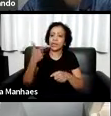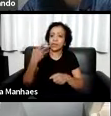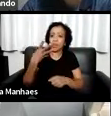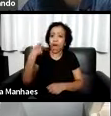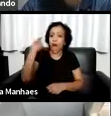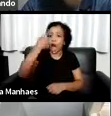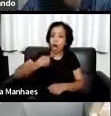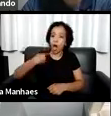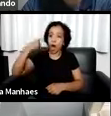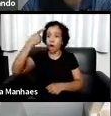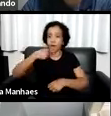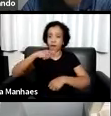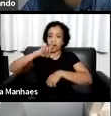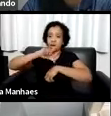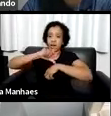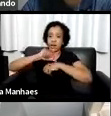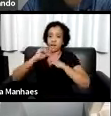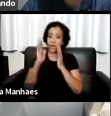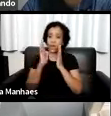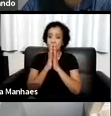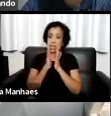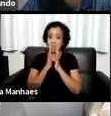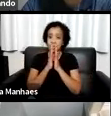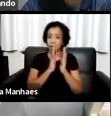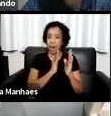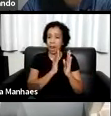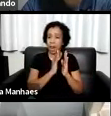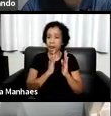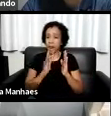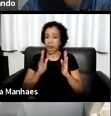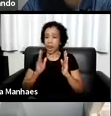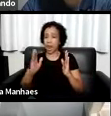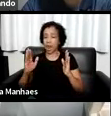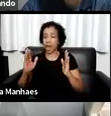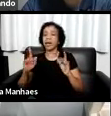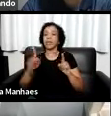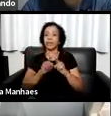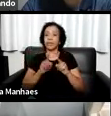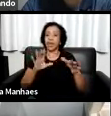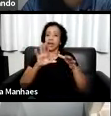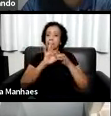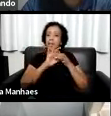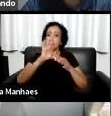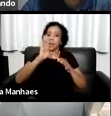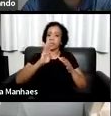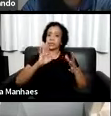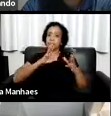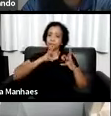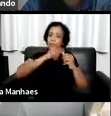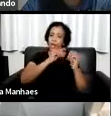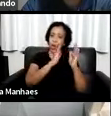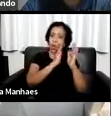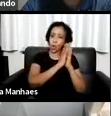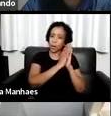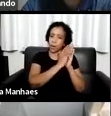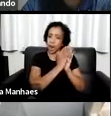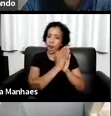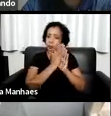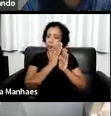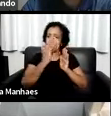dessa jornada de 24 horas, mais a jornada da Aliança Batista Mundial, que tem ainda